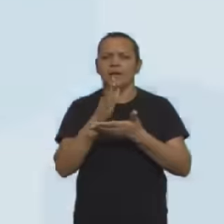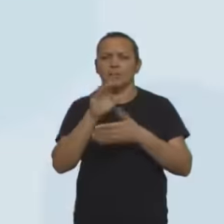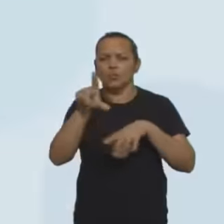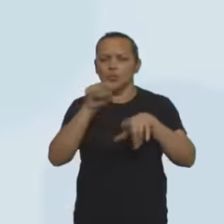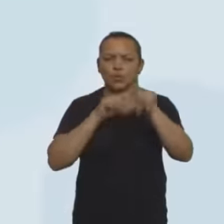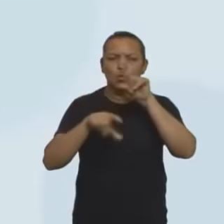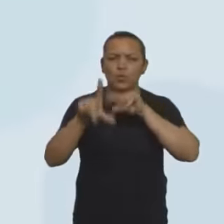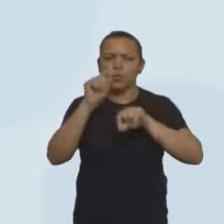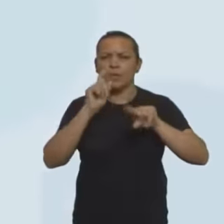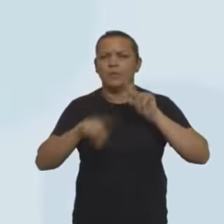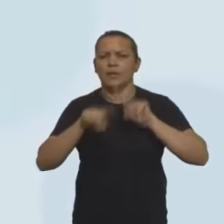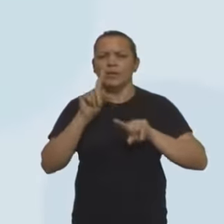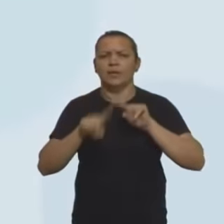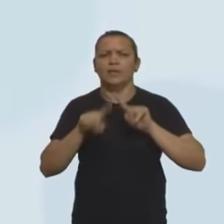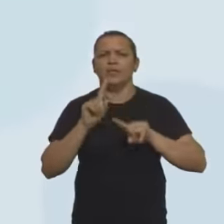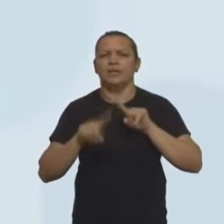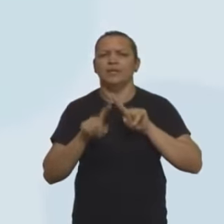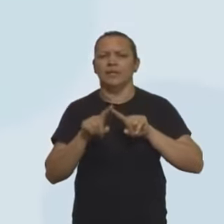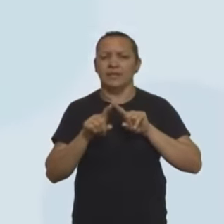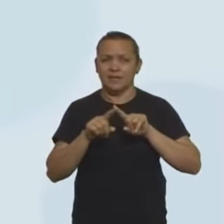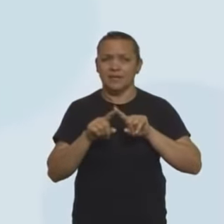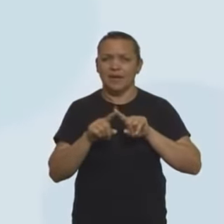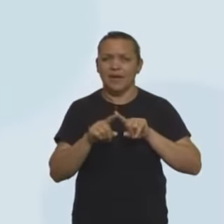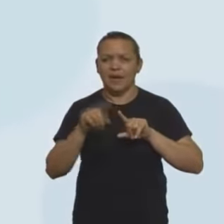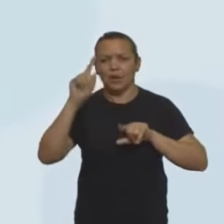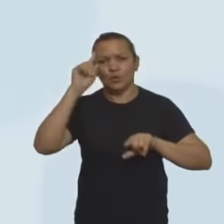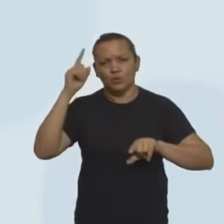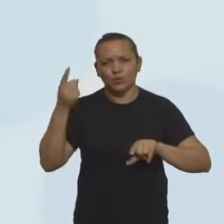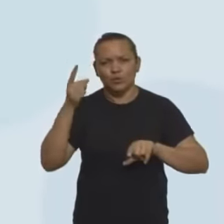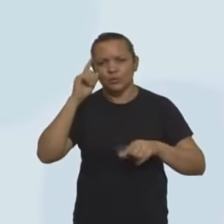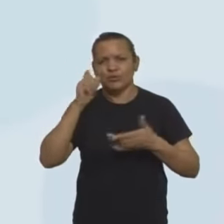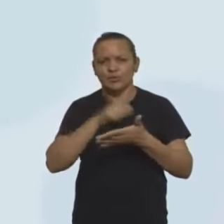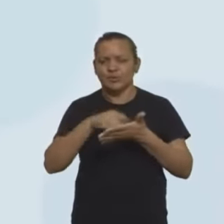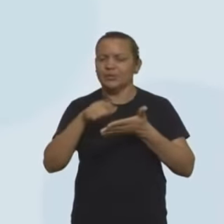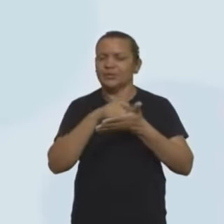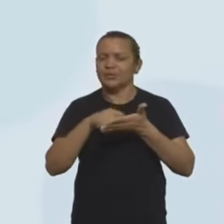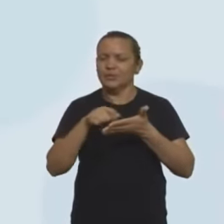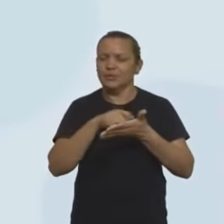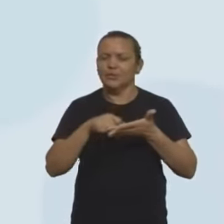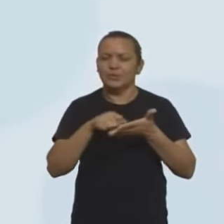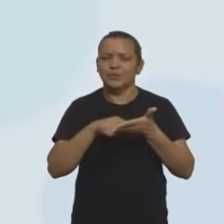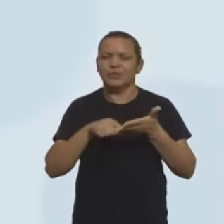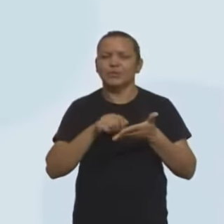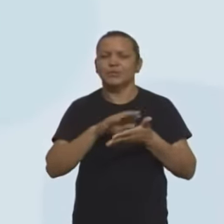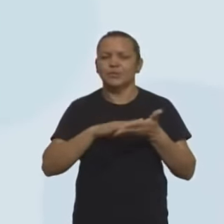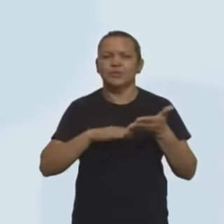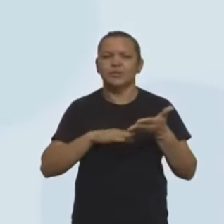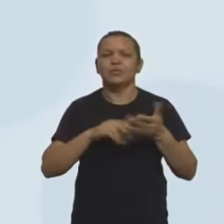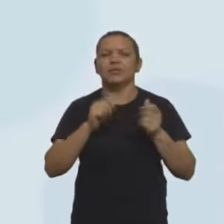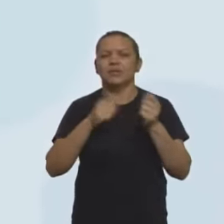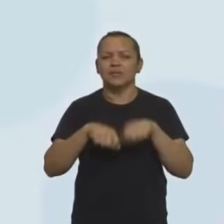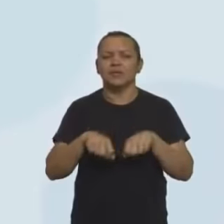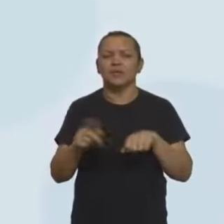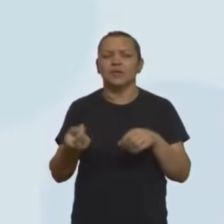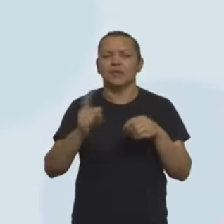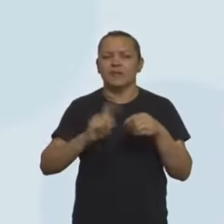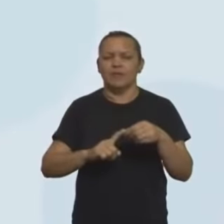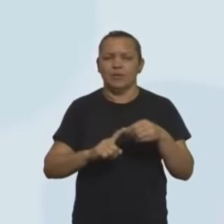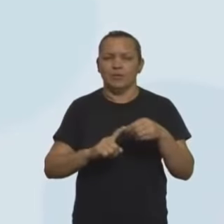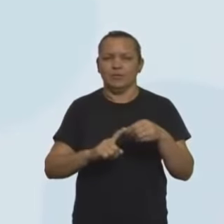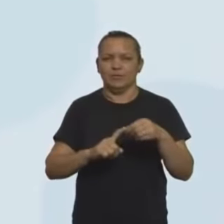o nosso diário de bordo, para a gente fazendo as anotaçõezinhas no diário de bordo. Daqui um minutinho a gente está de volta.